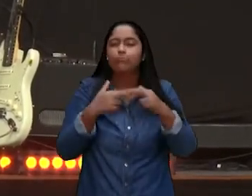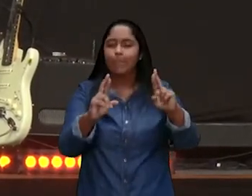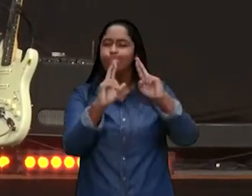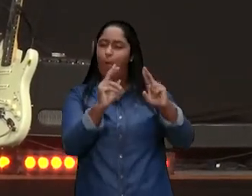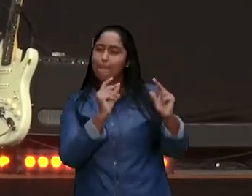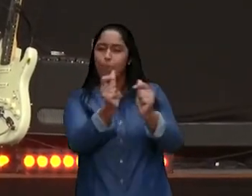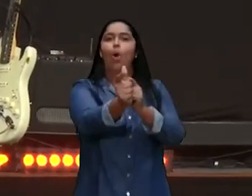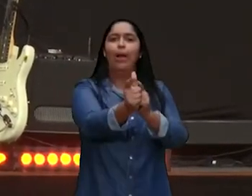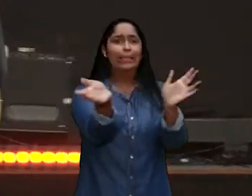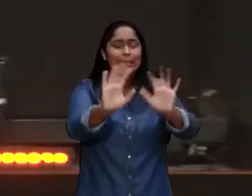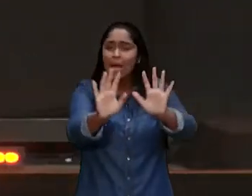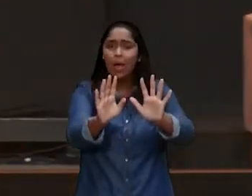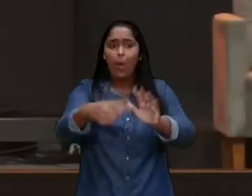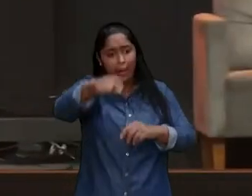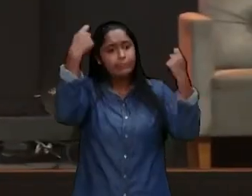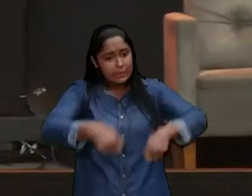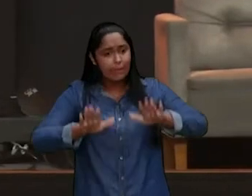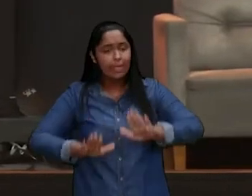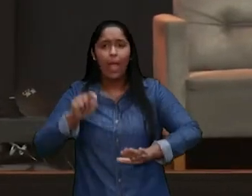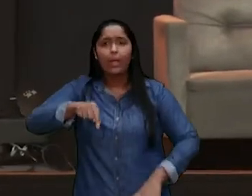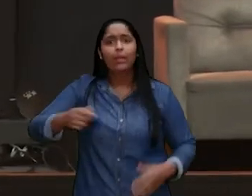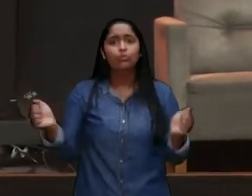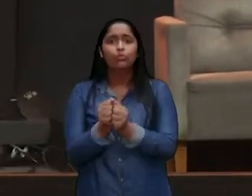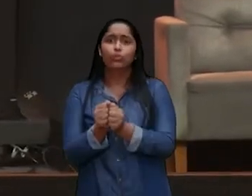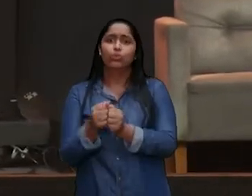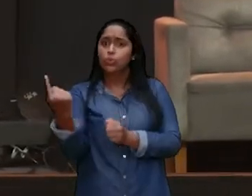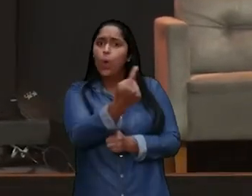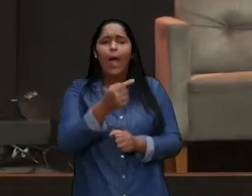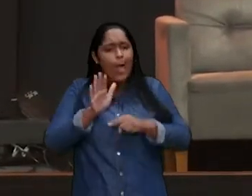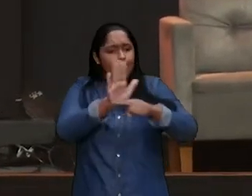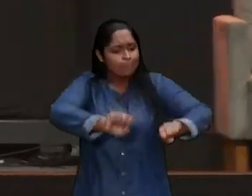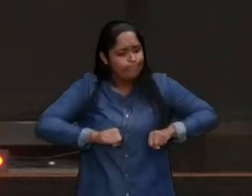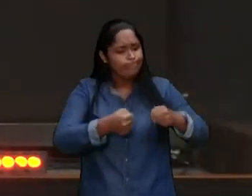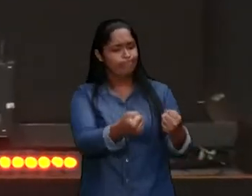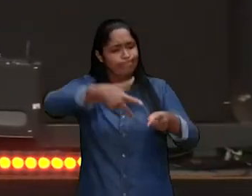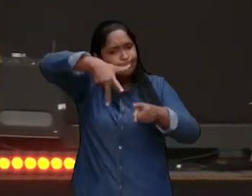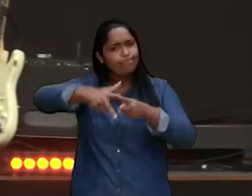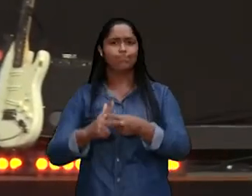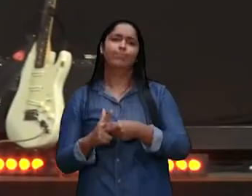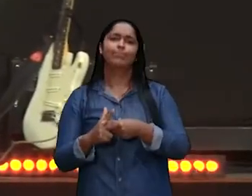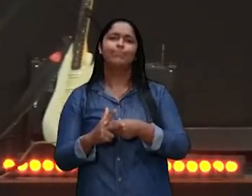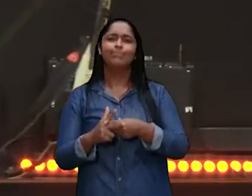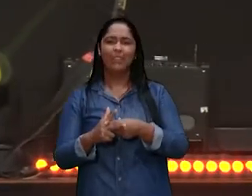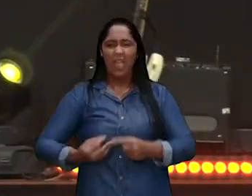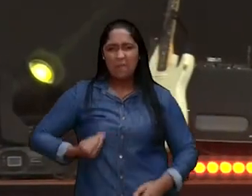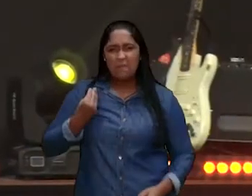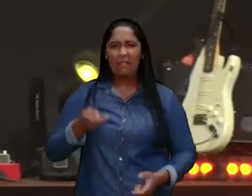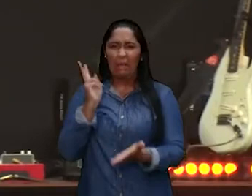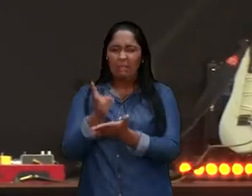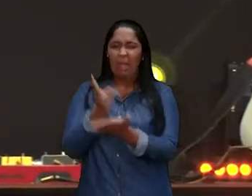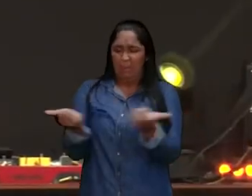ficar não para gente concordar com o que ele faz mas a gente ajudar tem direita ele ajudar o cara a sair dessa vida